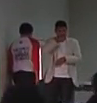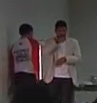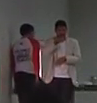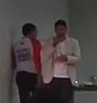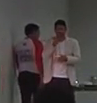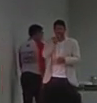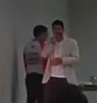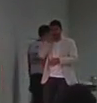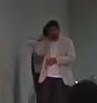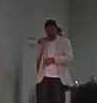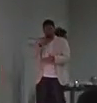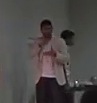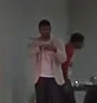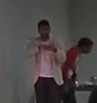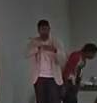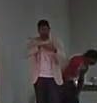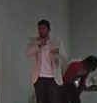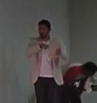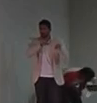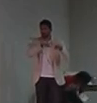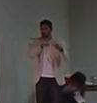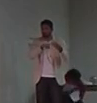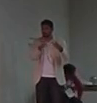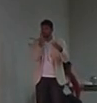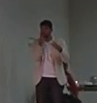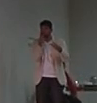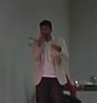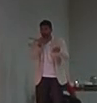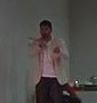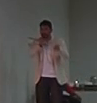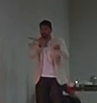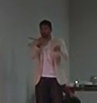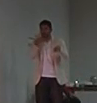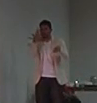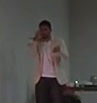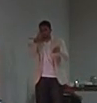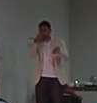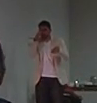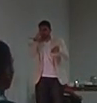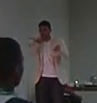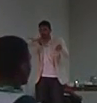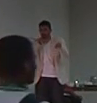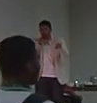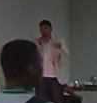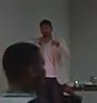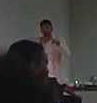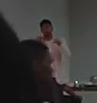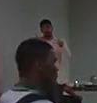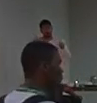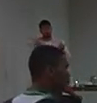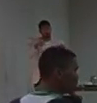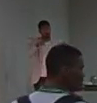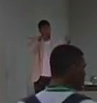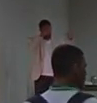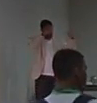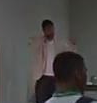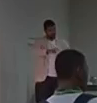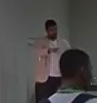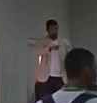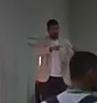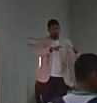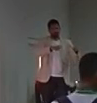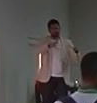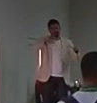é agrícola, Vitória é agrícola, Belo Jardim é agrícola, mas a região que está incrustada, onde está